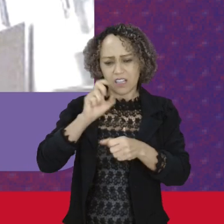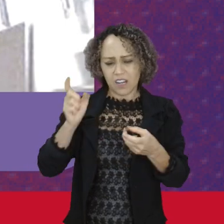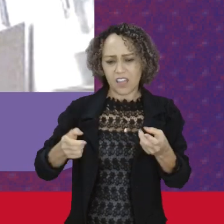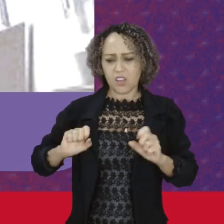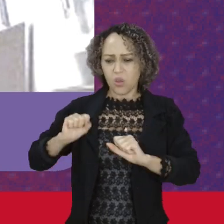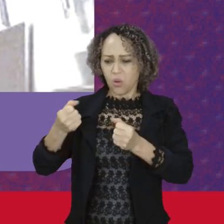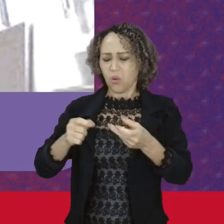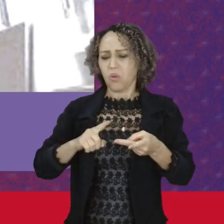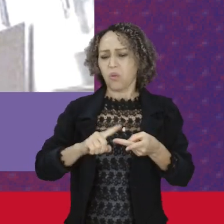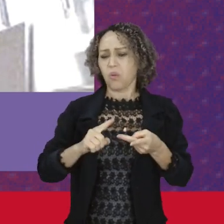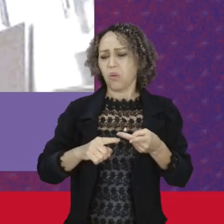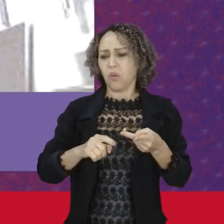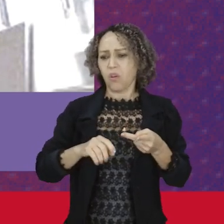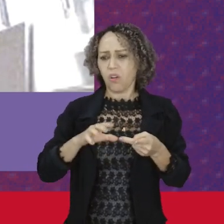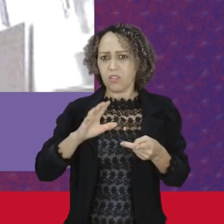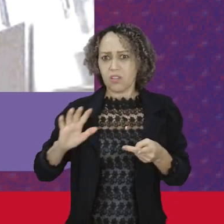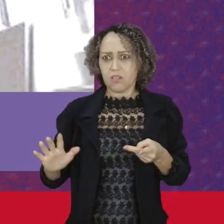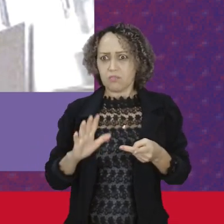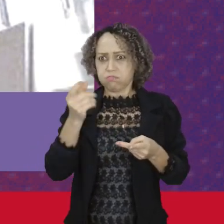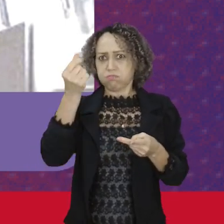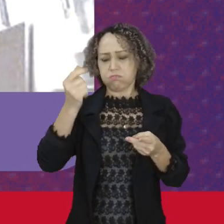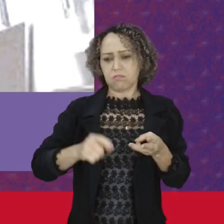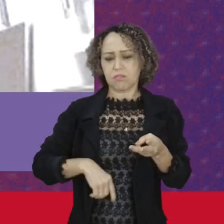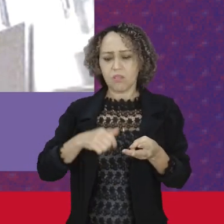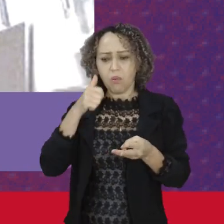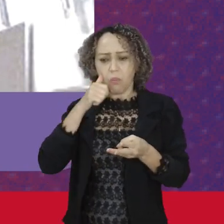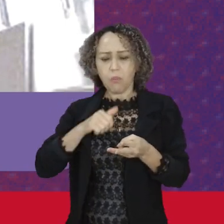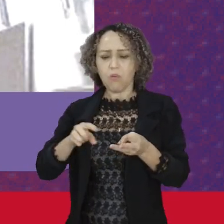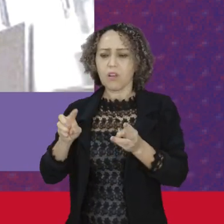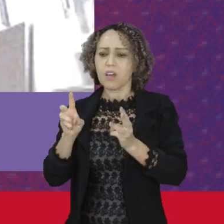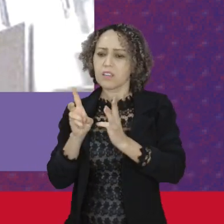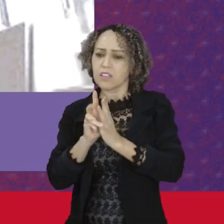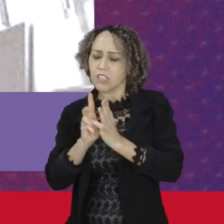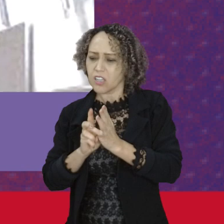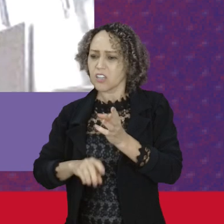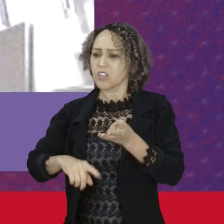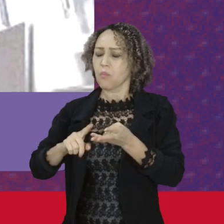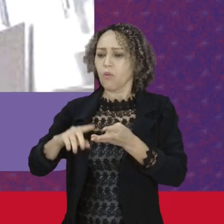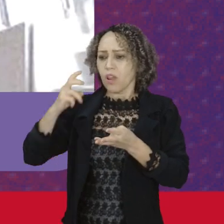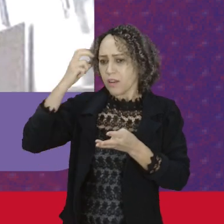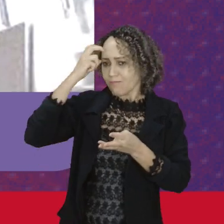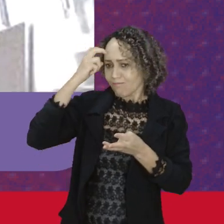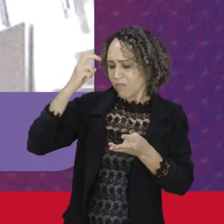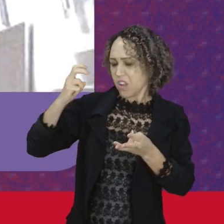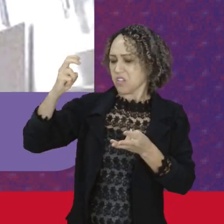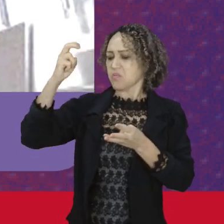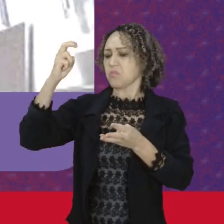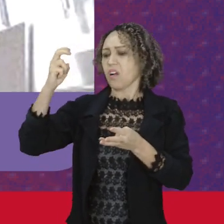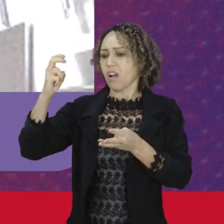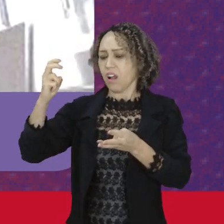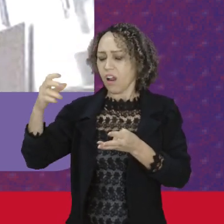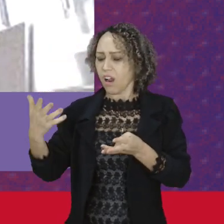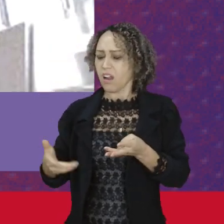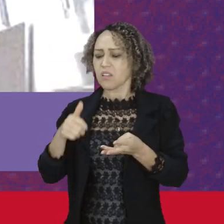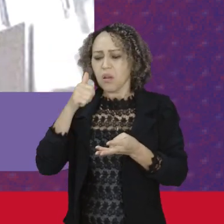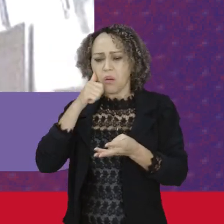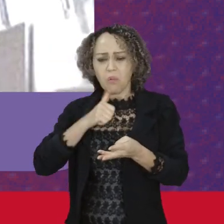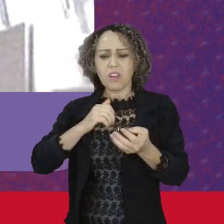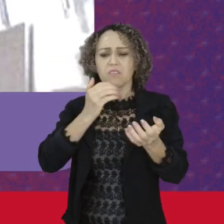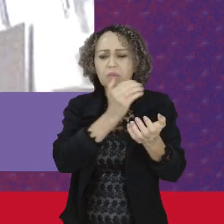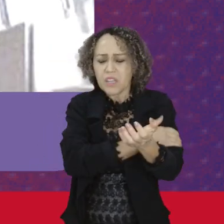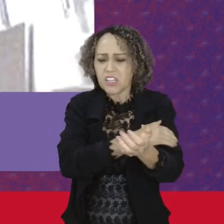mulheres juristas, mulheres intelectuais que lutaram pela anistia ampla, geral e restrita, mulheres feministas,